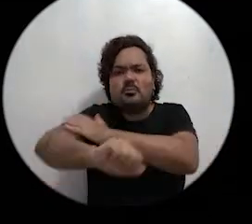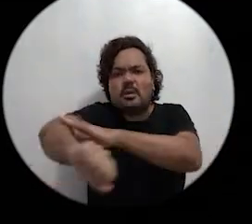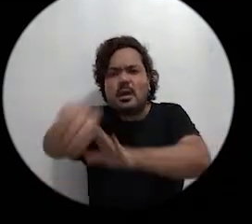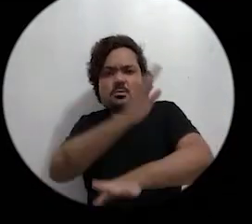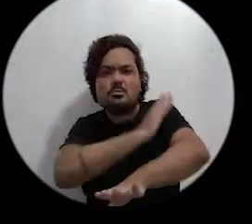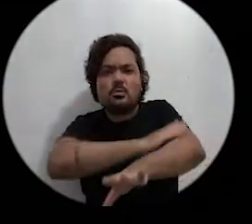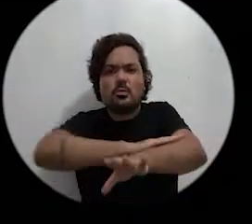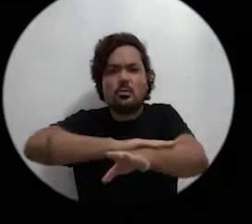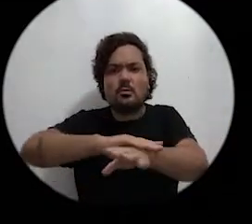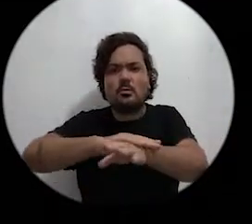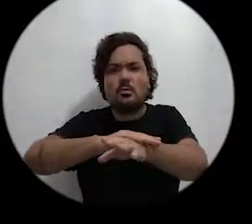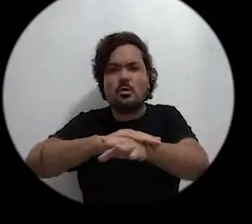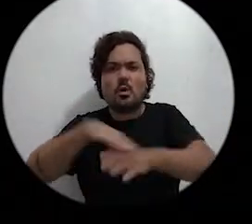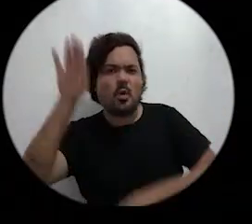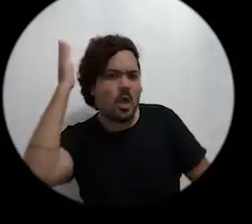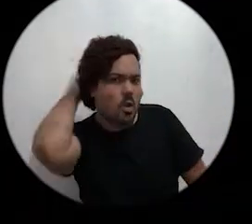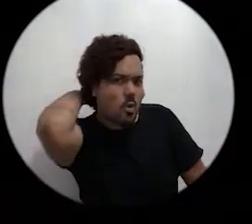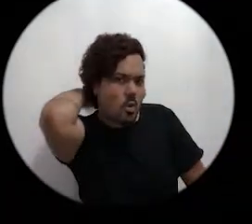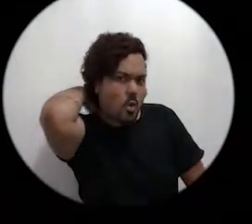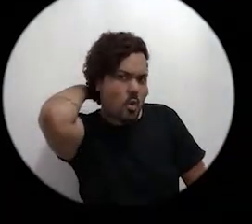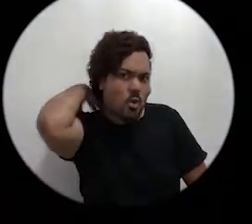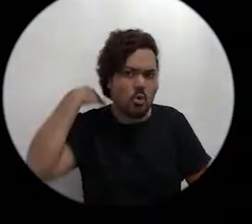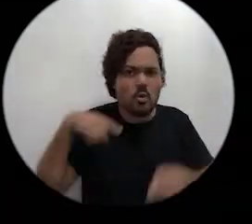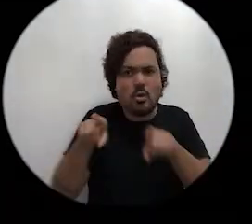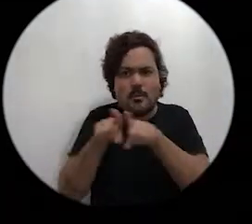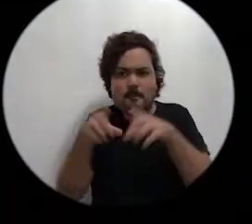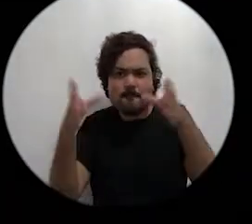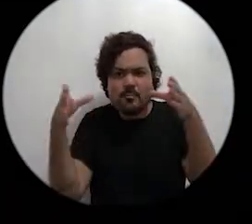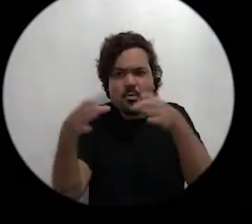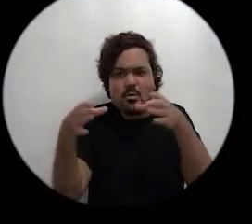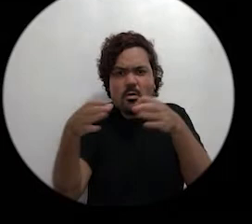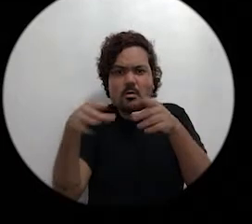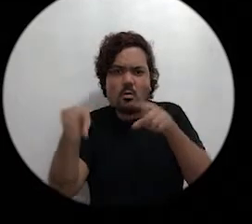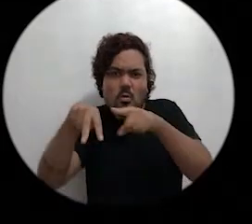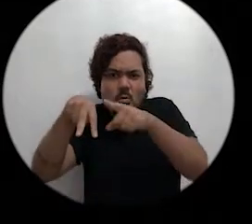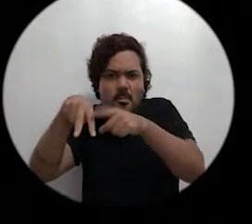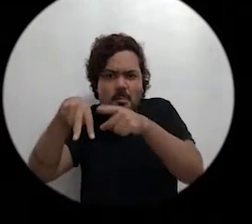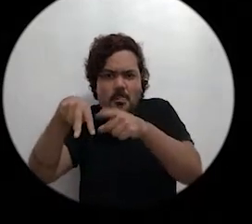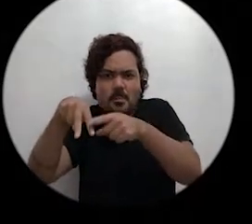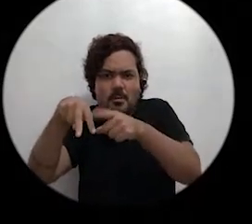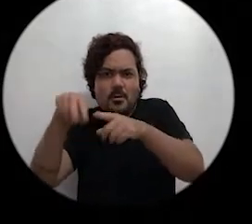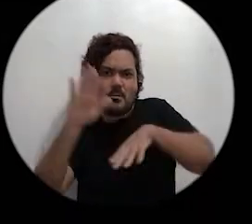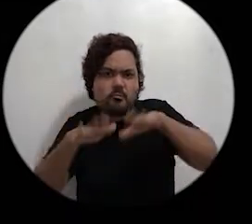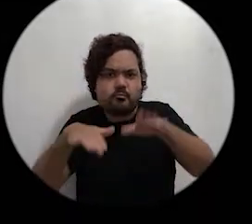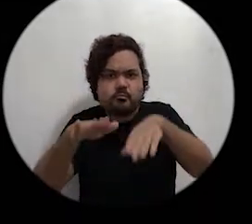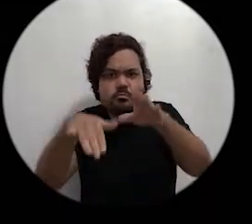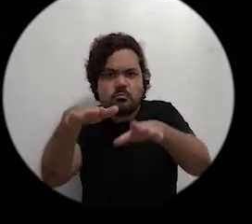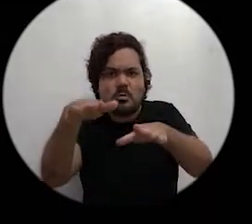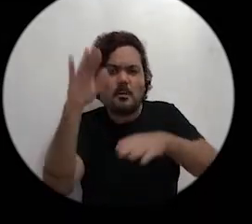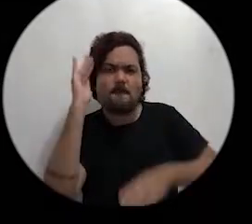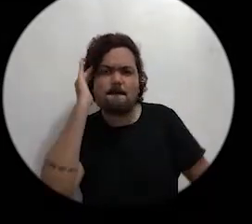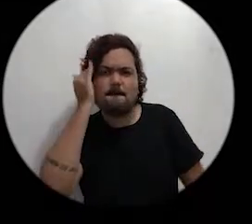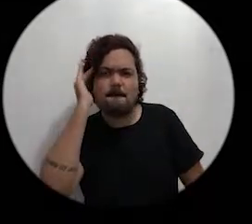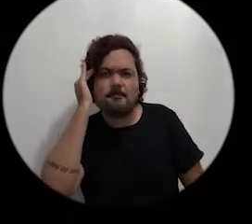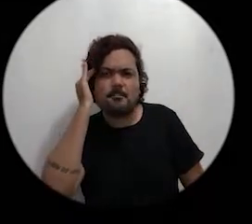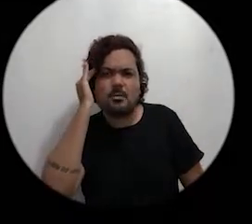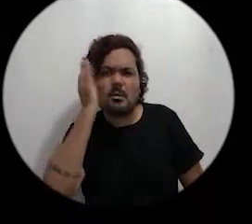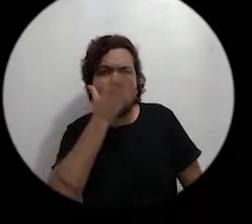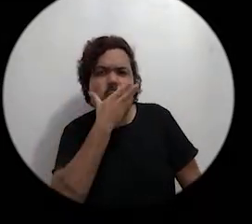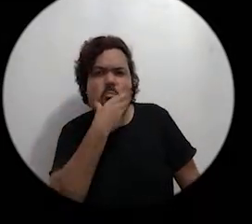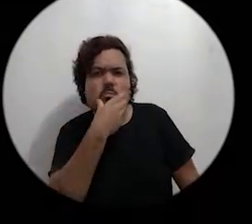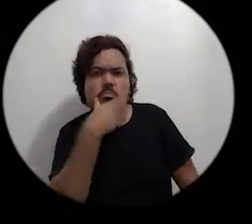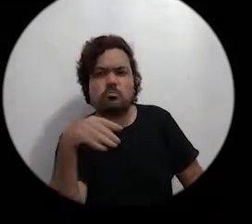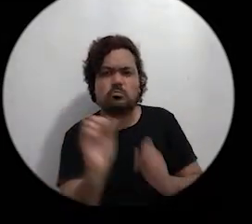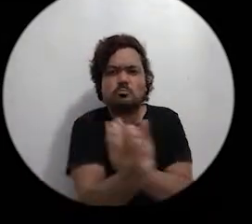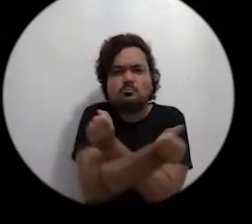braços, a coluna, a cintura, o joelho, os pés. Pensa nesse